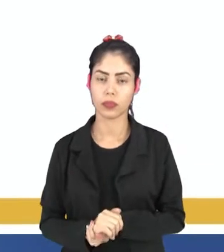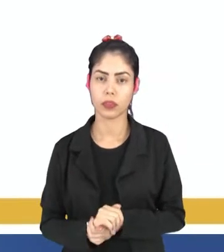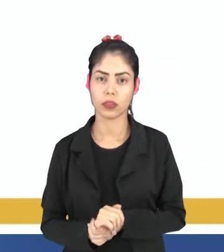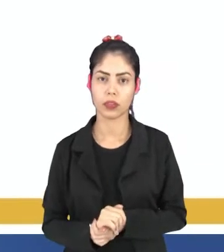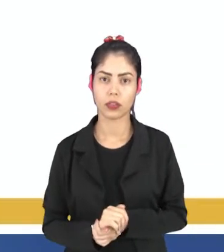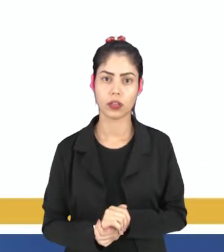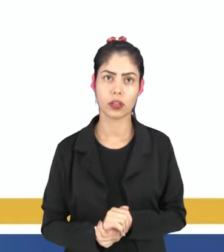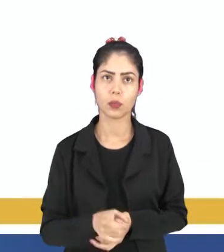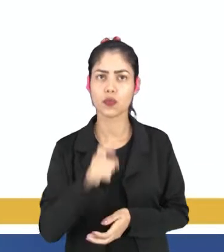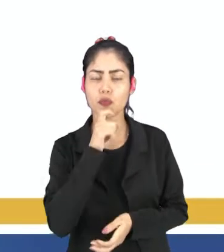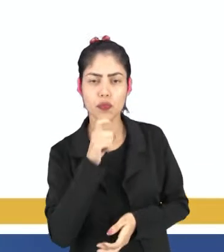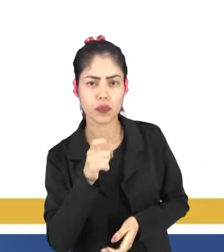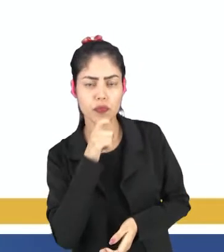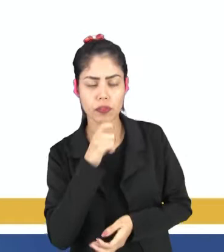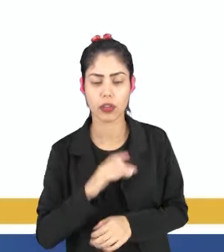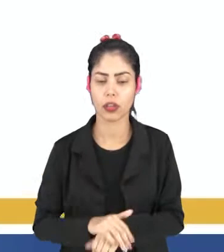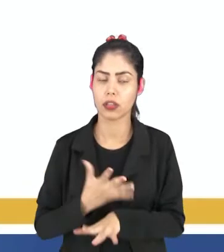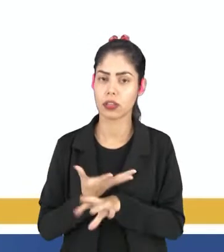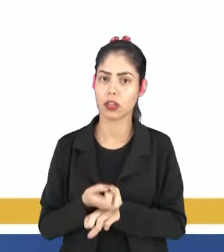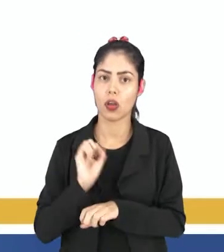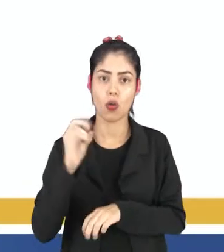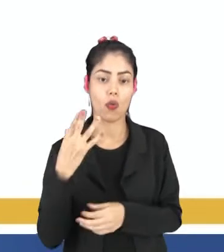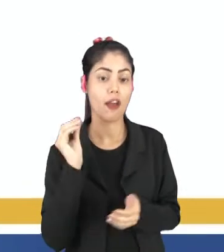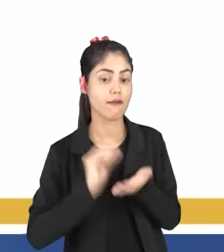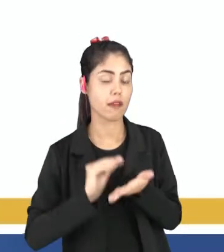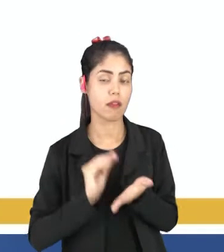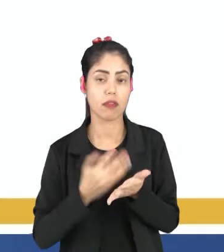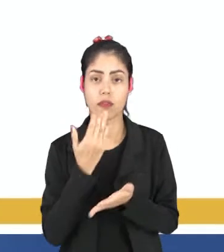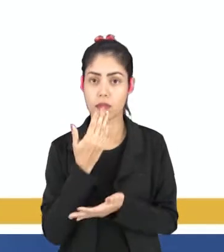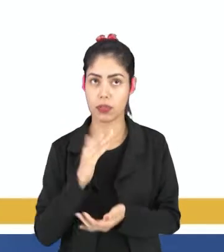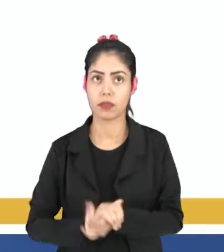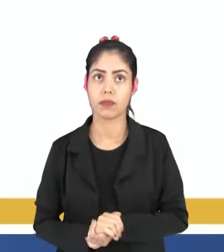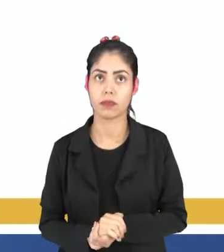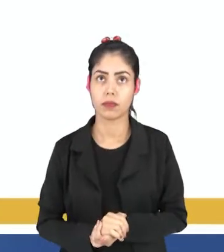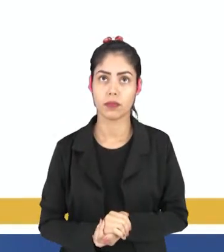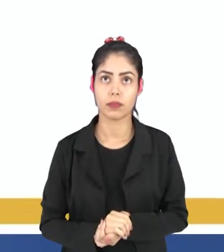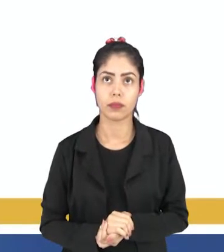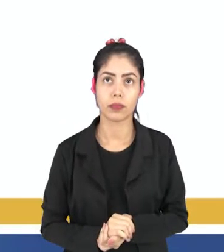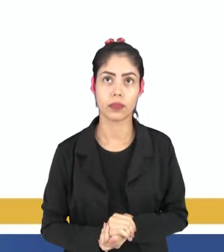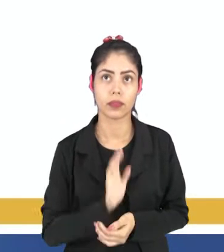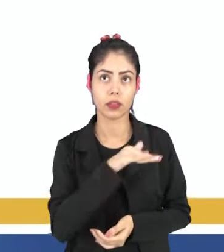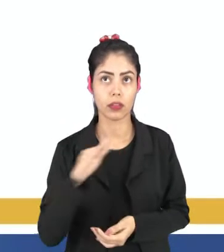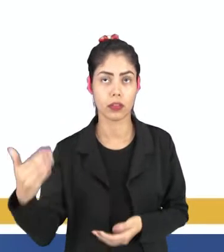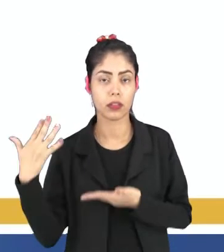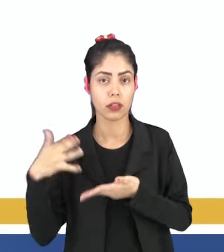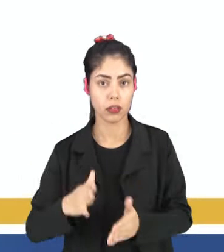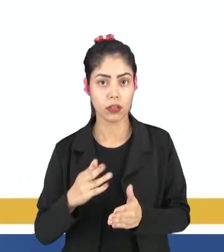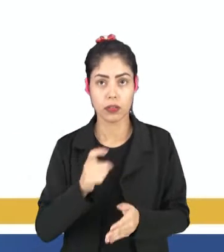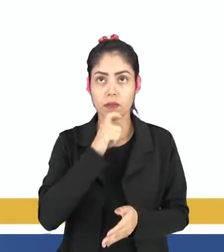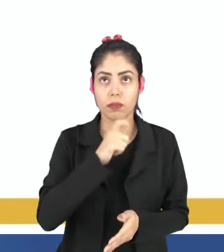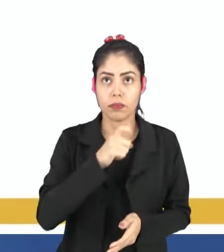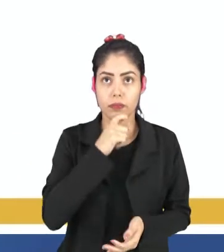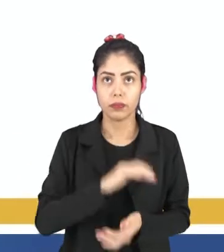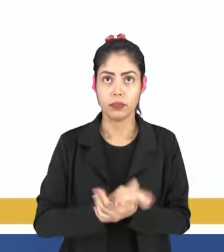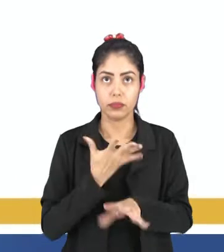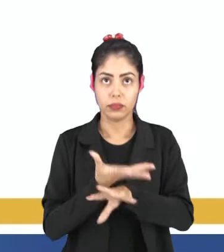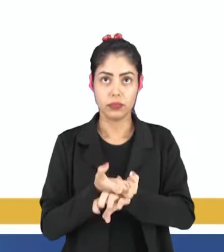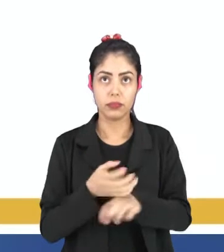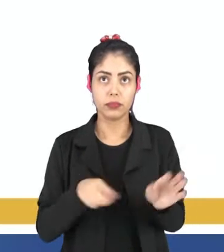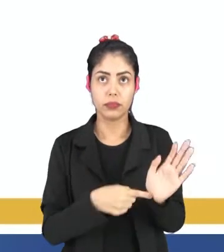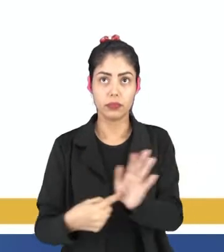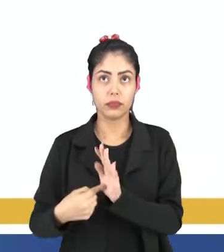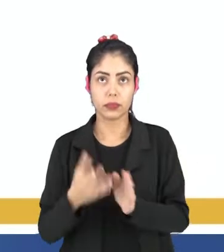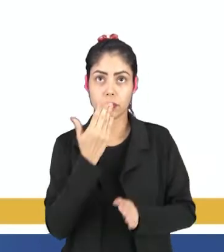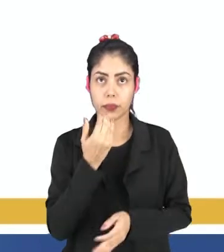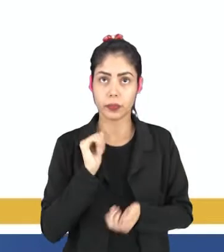em épocas de frio, seca ou escassez de alimentos. Né, era feita para quando chegasse essas épocas de frio, seca e escassez,